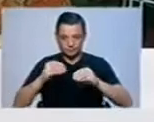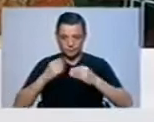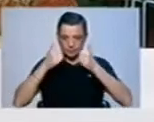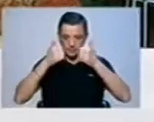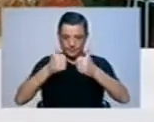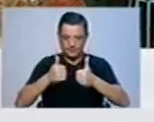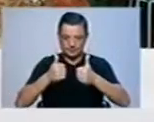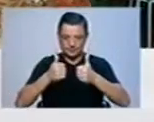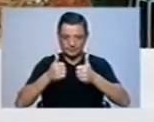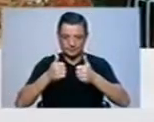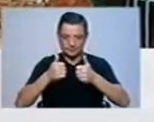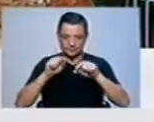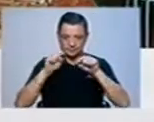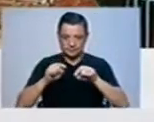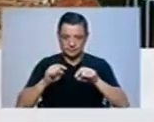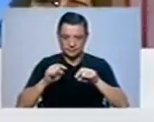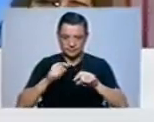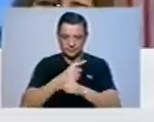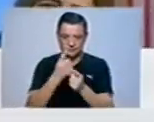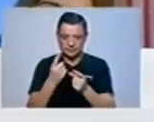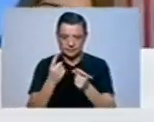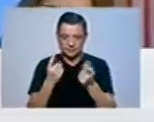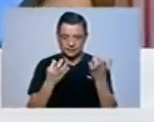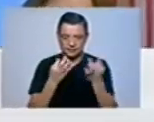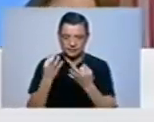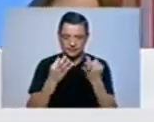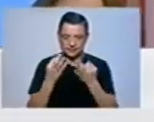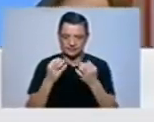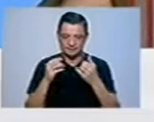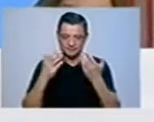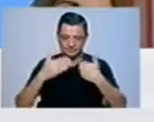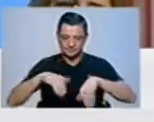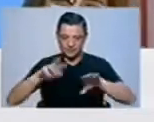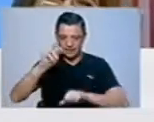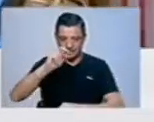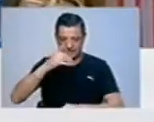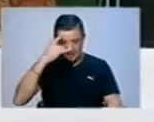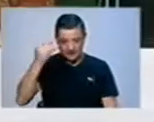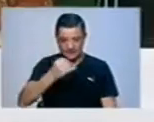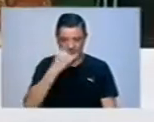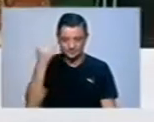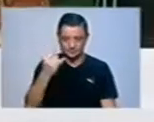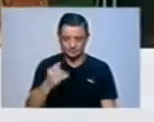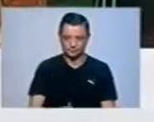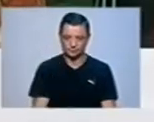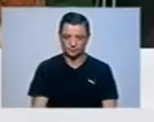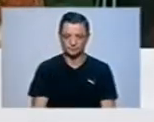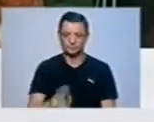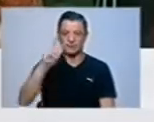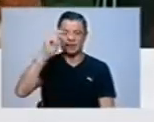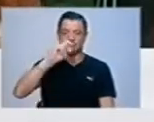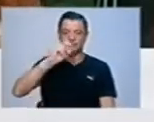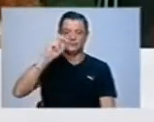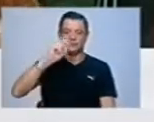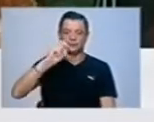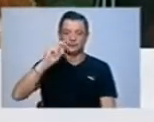assim esticadinha, como se tivesse feito um monte de outros tratamentos. Terceira dica. Vamos para a terceira dica. A terceira dica. Vamos fazer